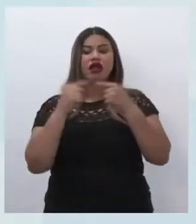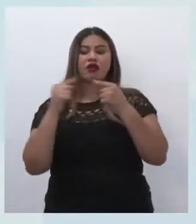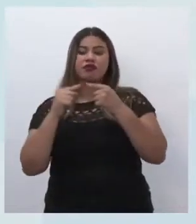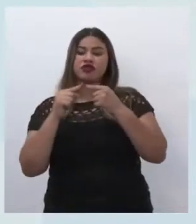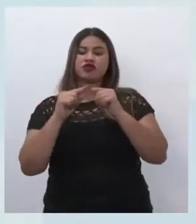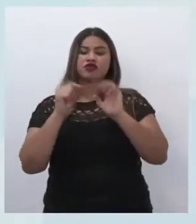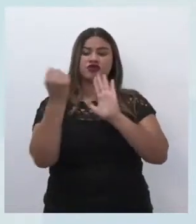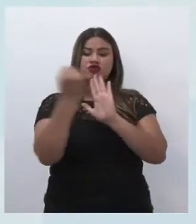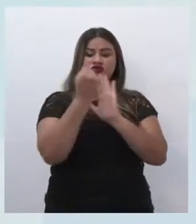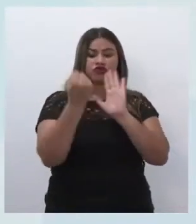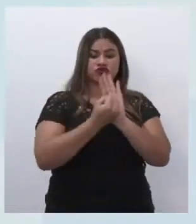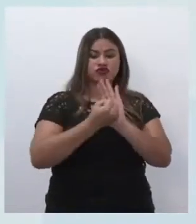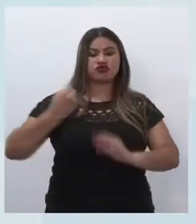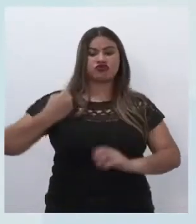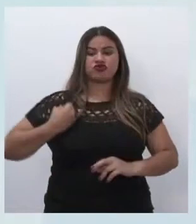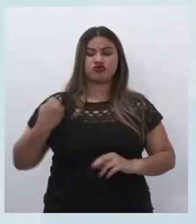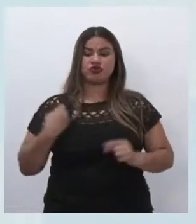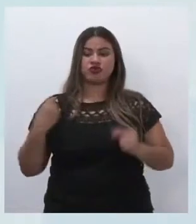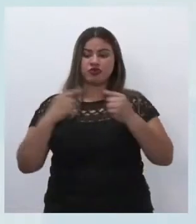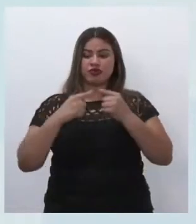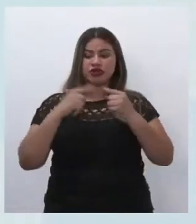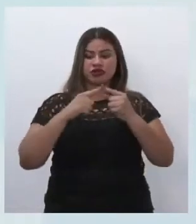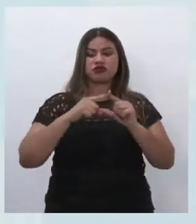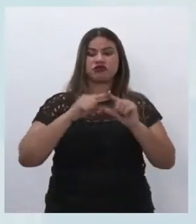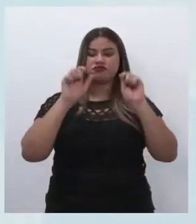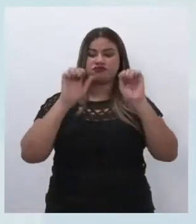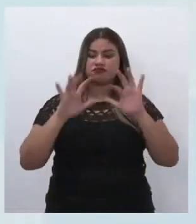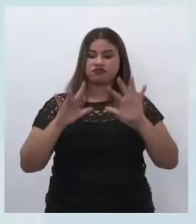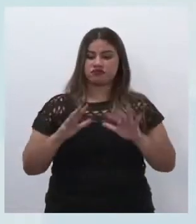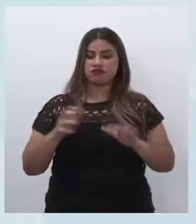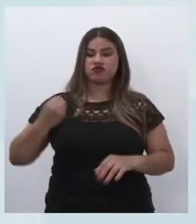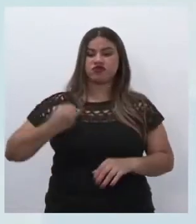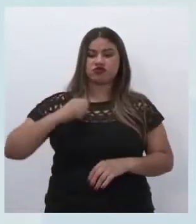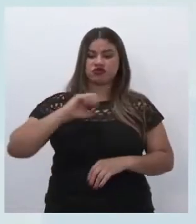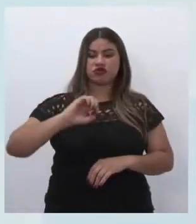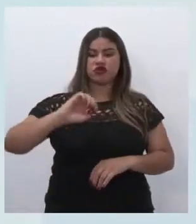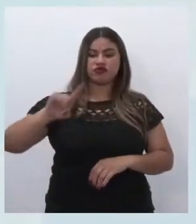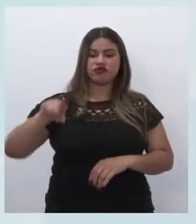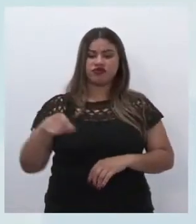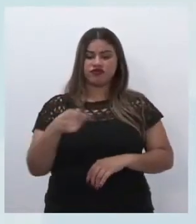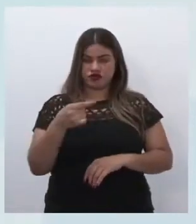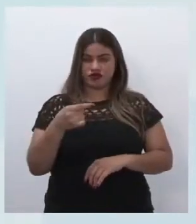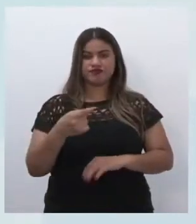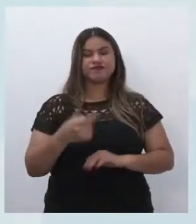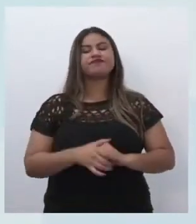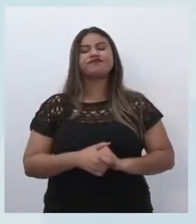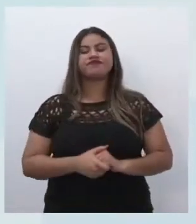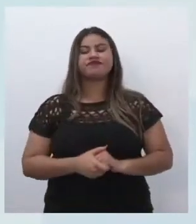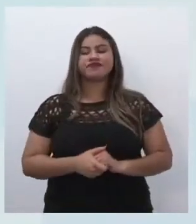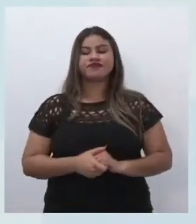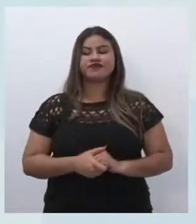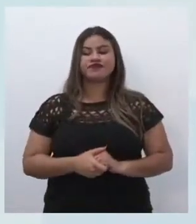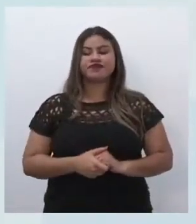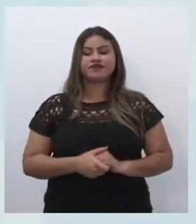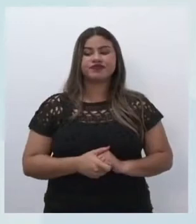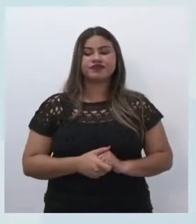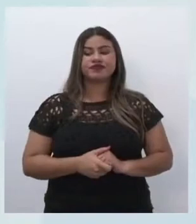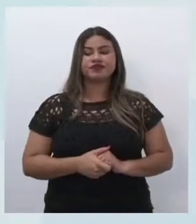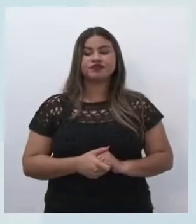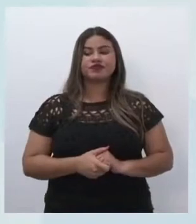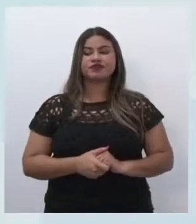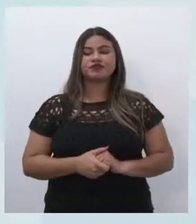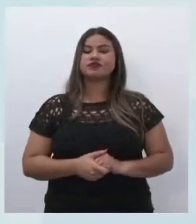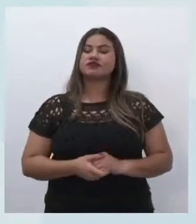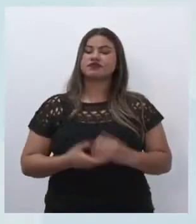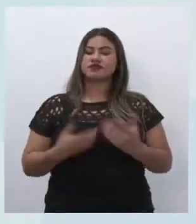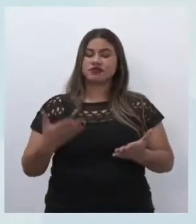numéricos a partir das regularidades do sistema de numeração decimal na língua materna. Então, aí com